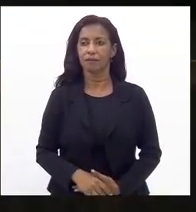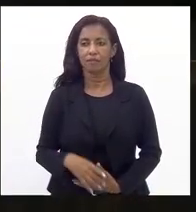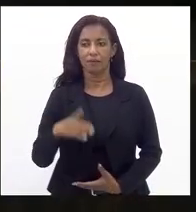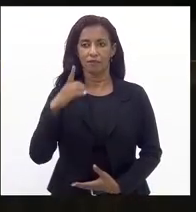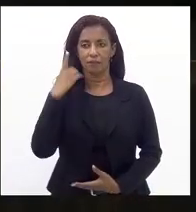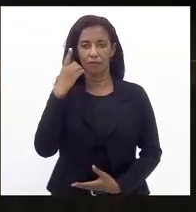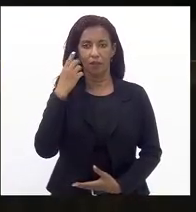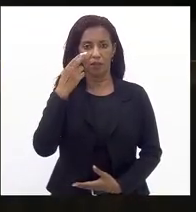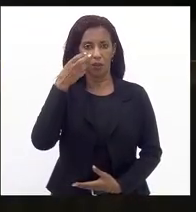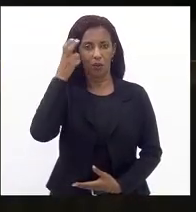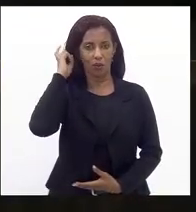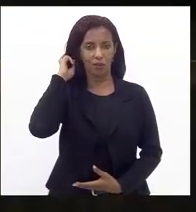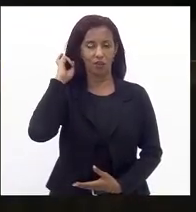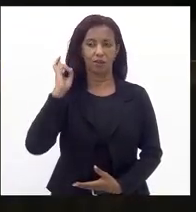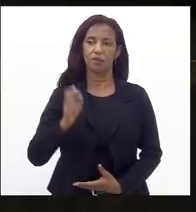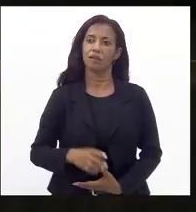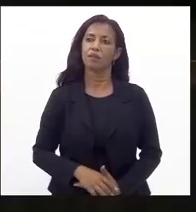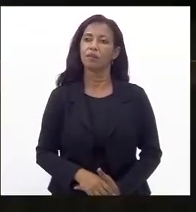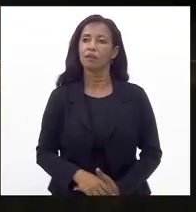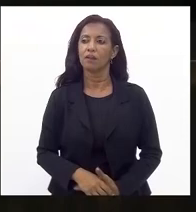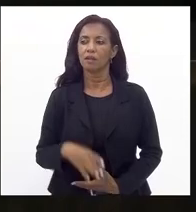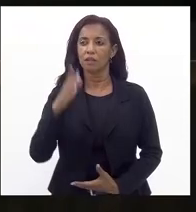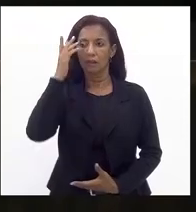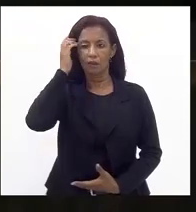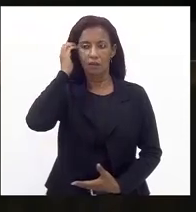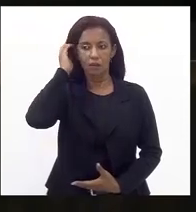deputada Rosane Félix